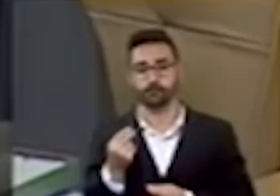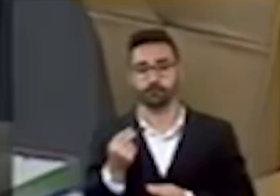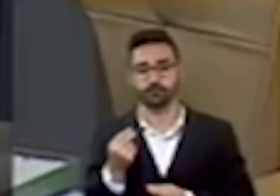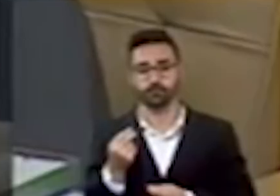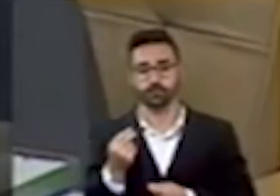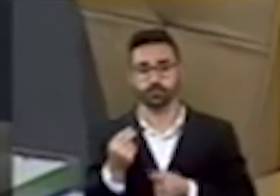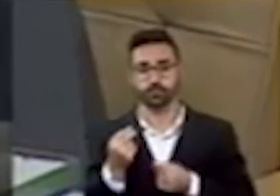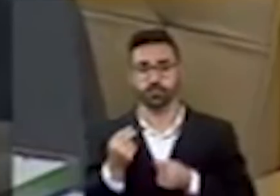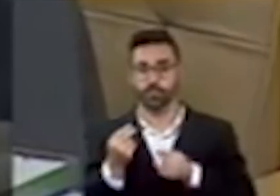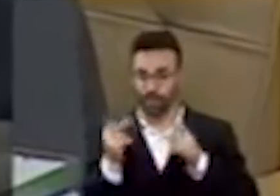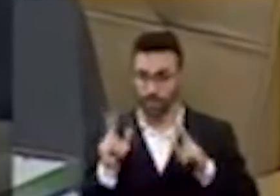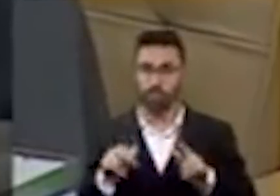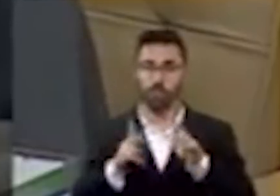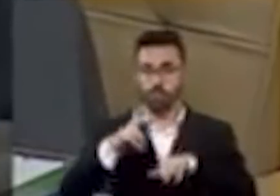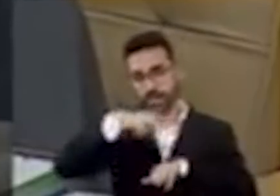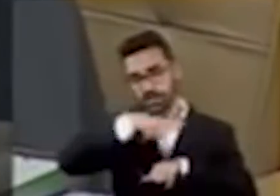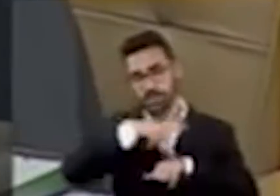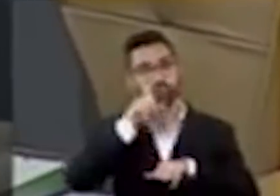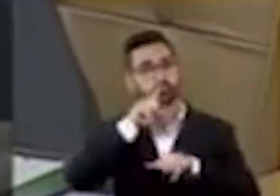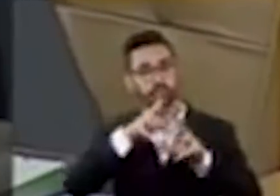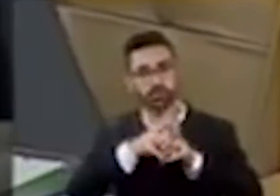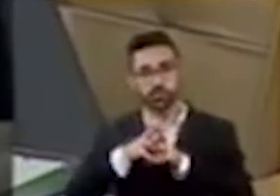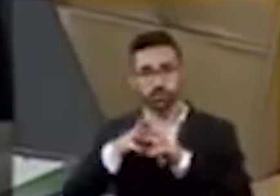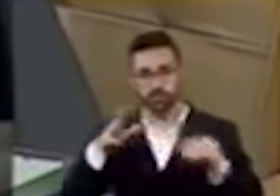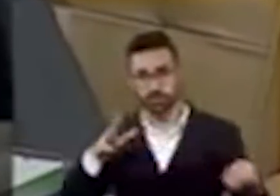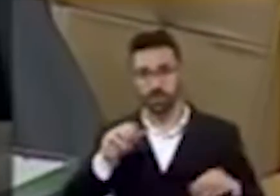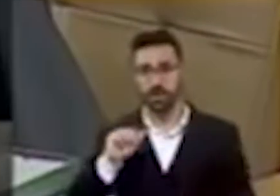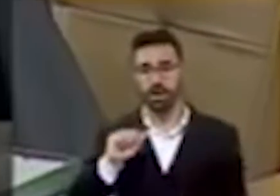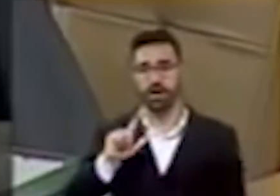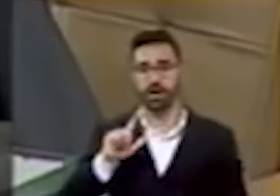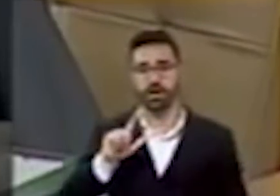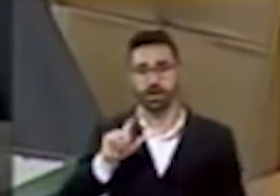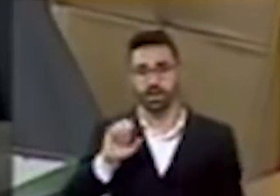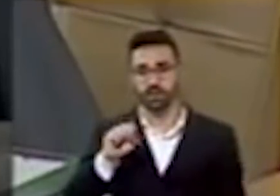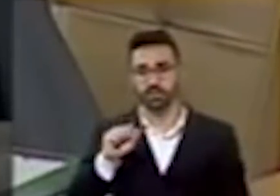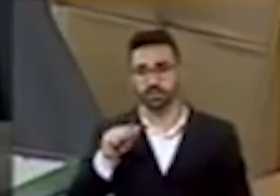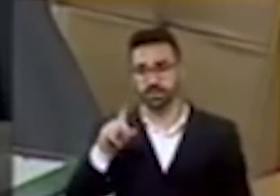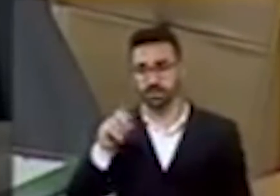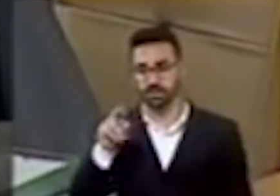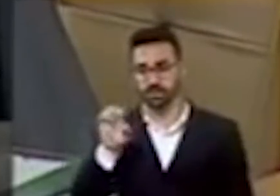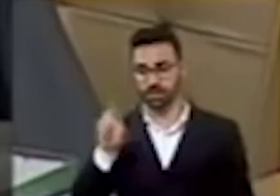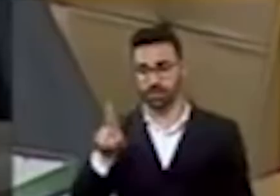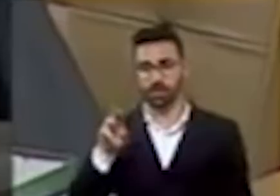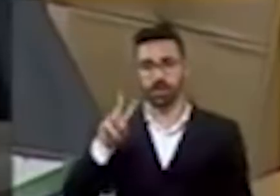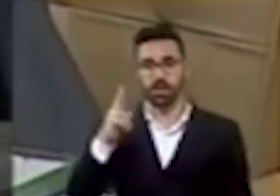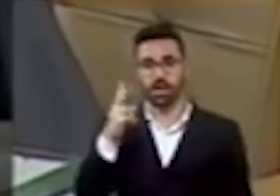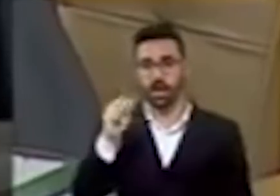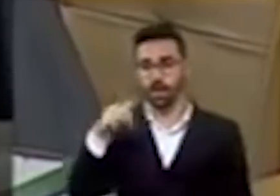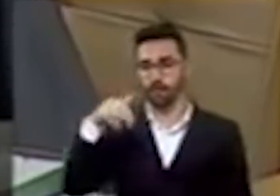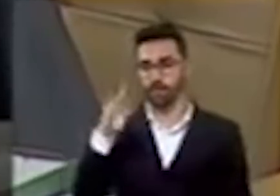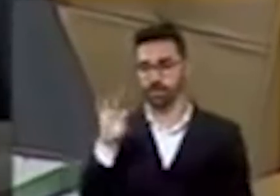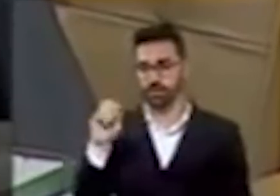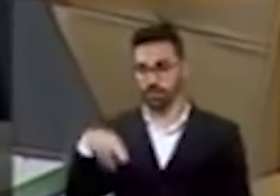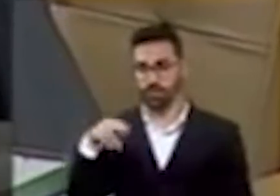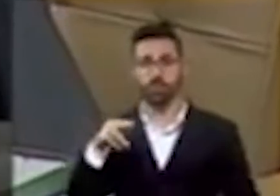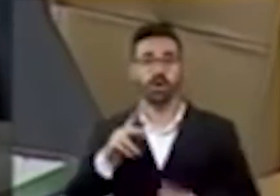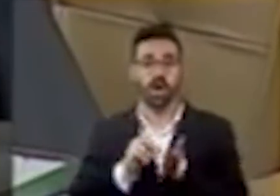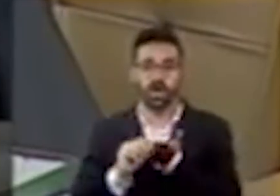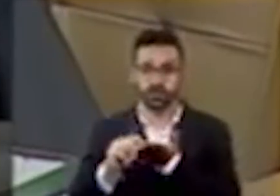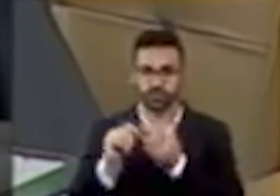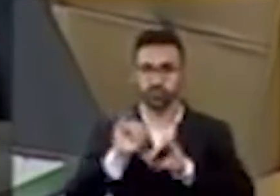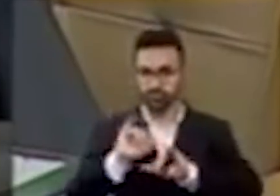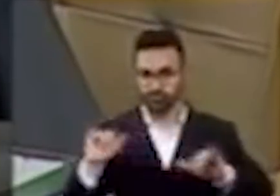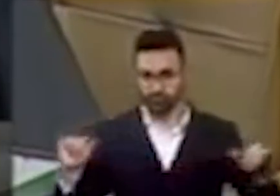liberal norte-americano. Alexander Hamilton, em um de seus artigos publicados nos